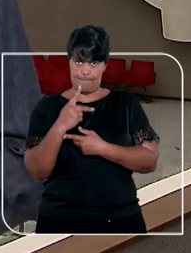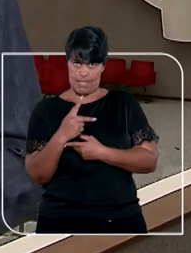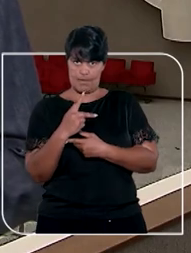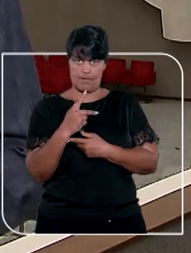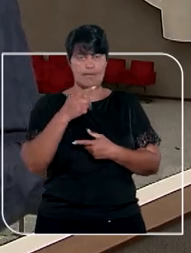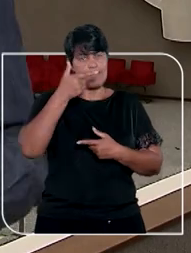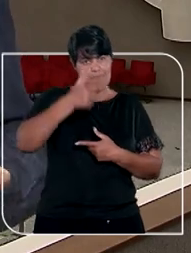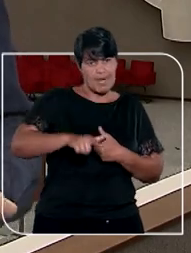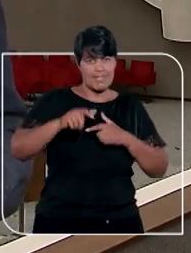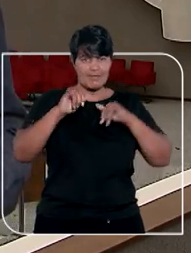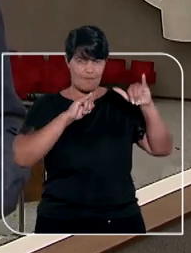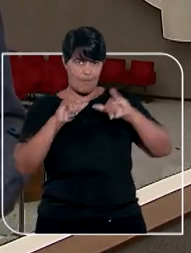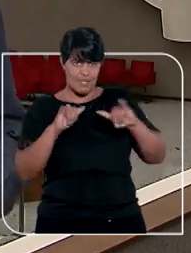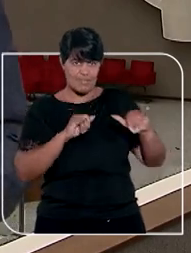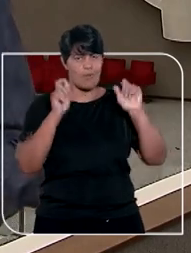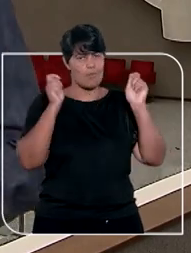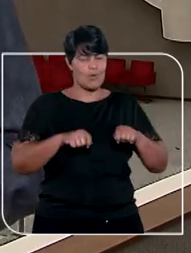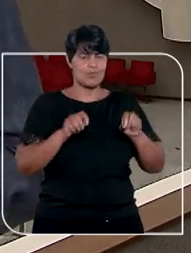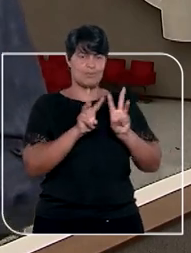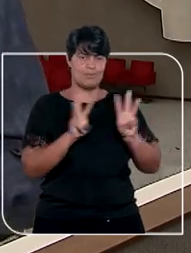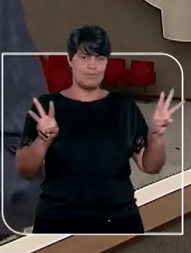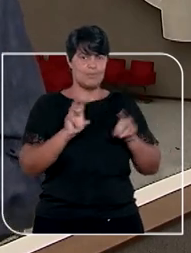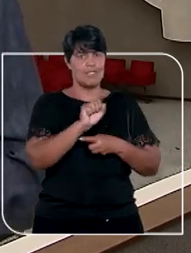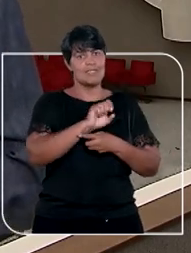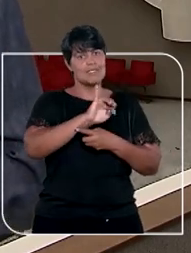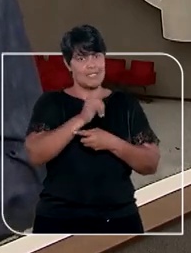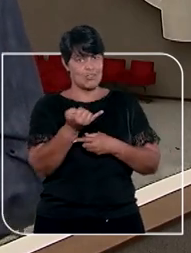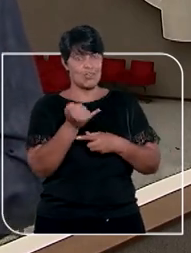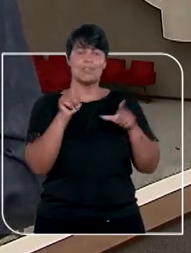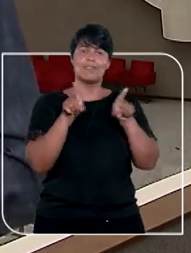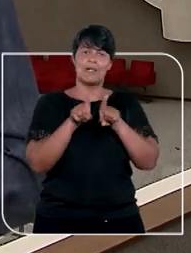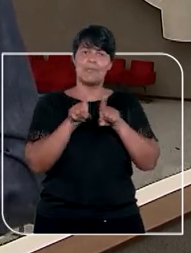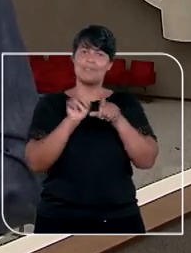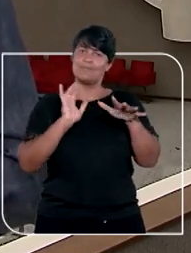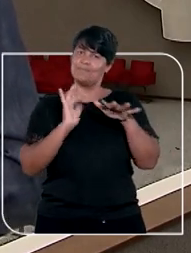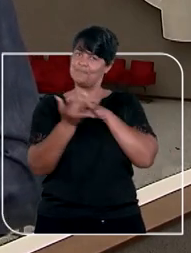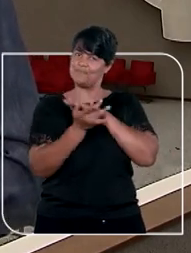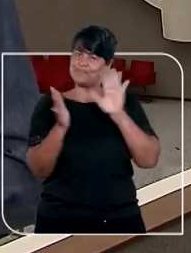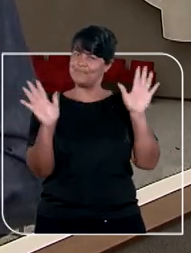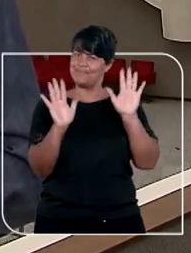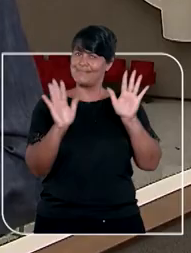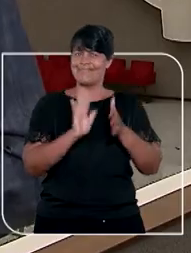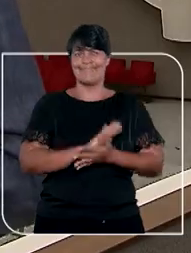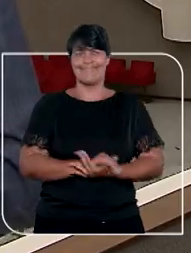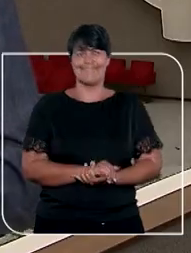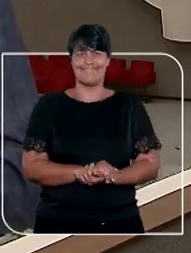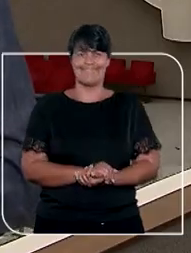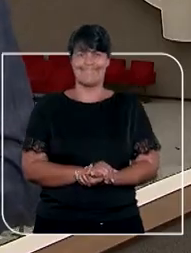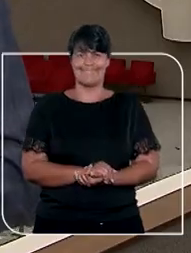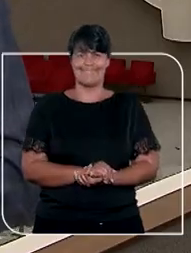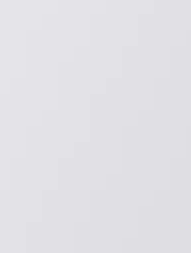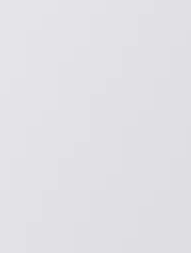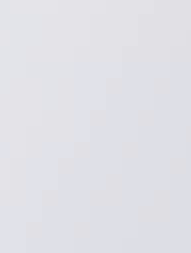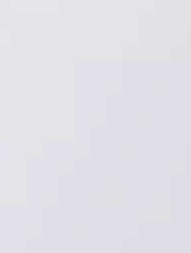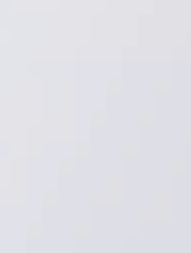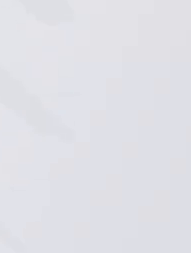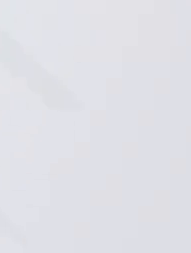Você confere outras notícias no site do STJ e nas nossas redes sociais. Até a próxima!